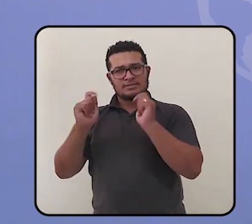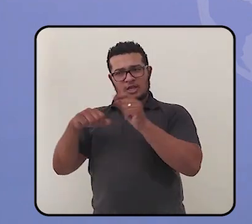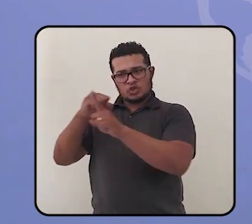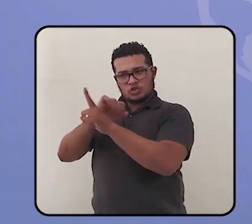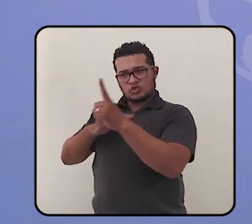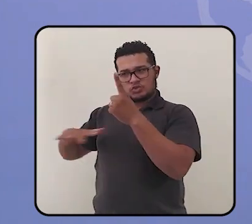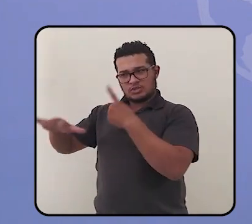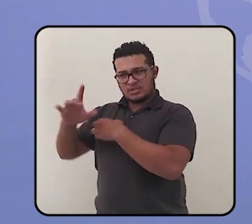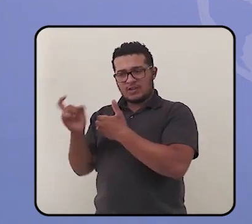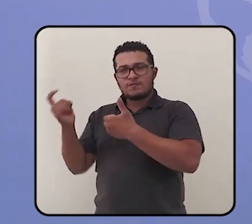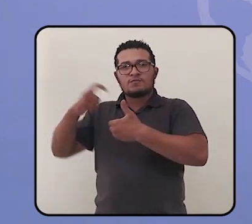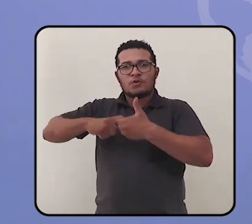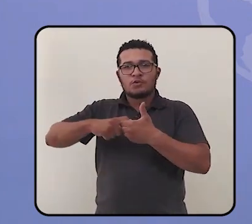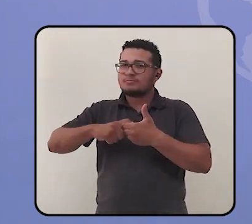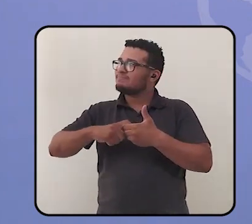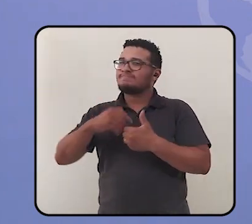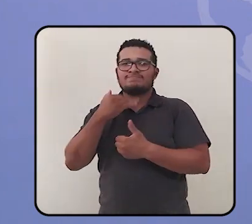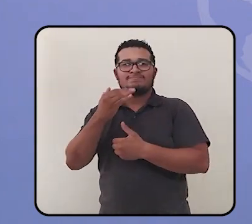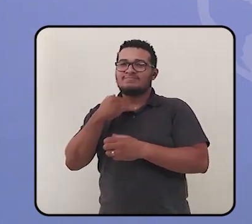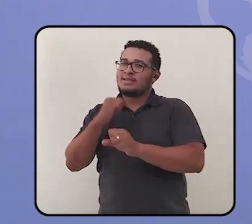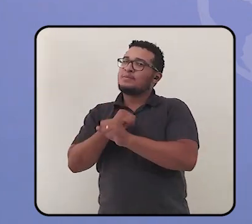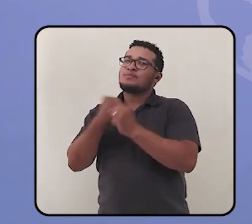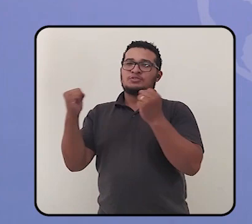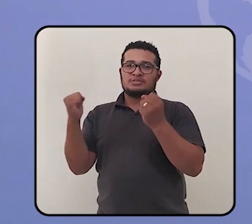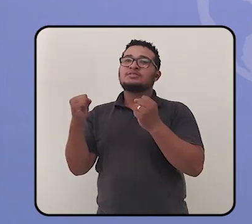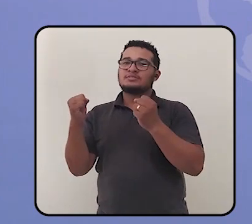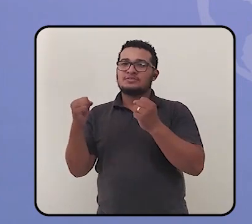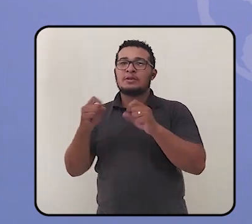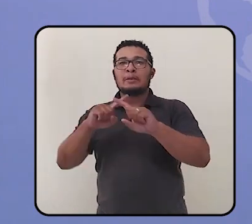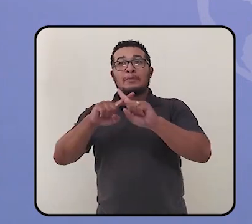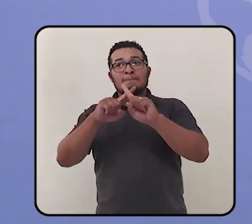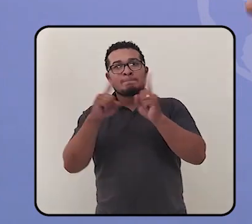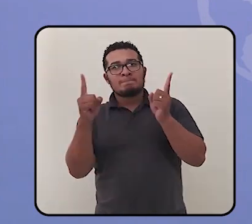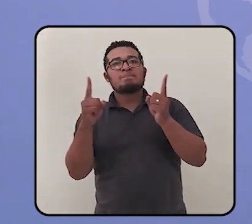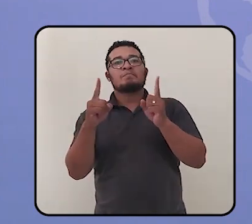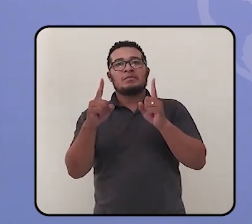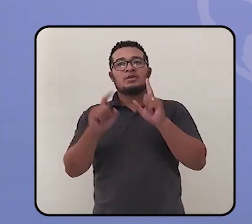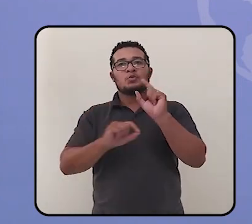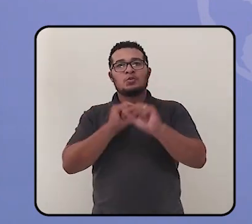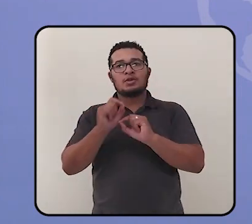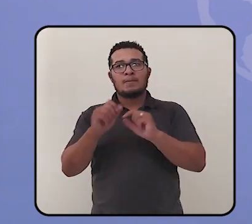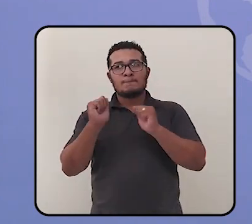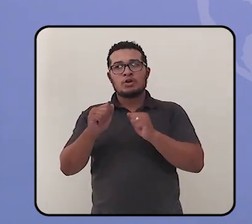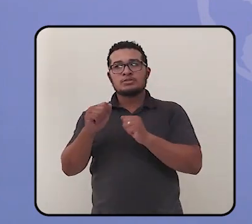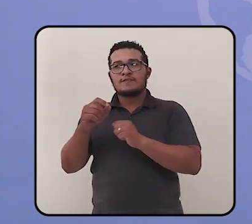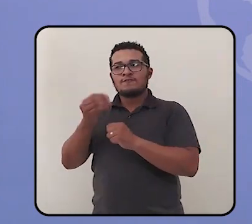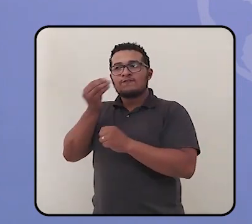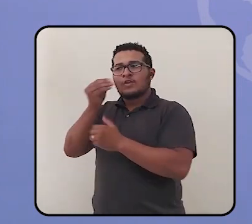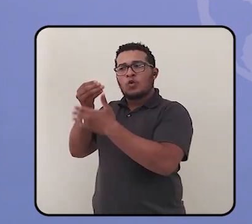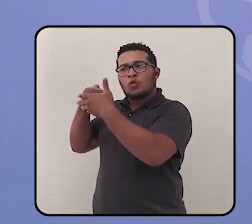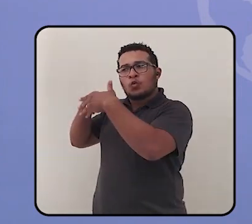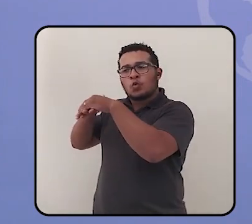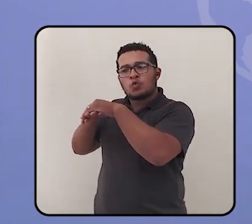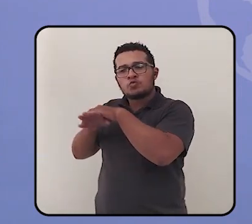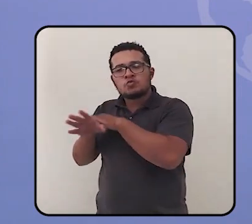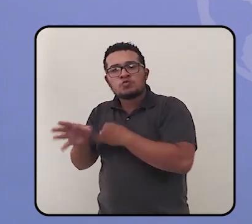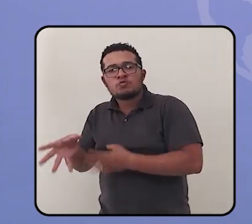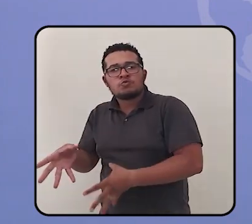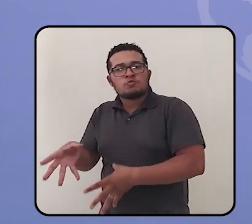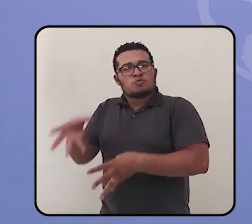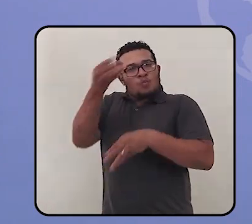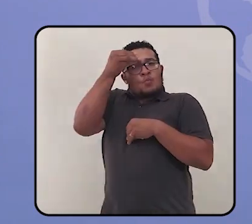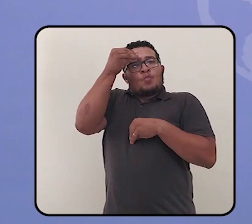trazer uma sociedade uma cultura do passado para ela viva em uma outra época pode tentar trazer